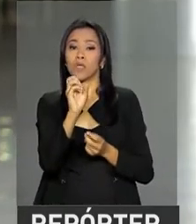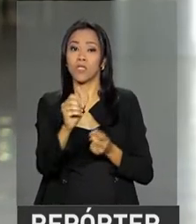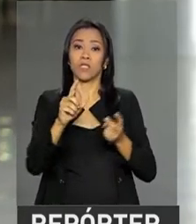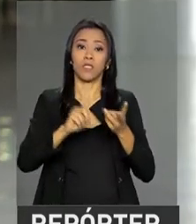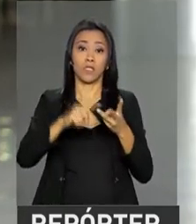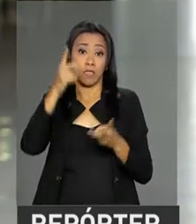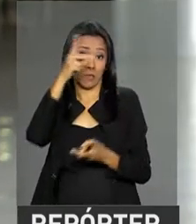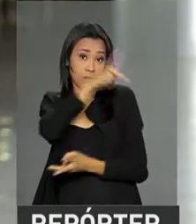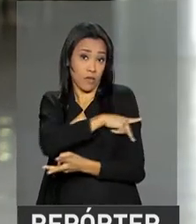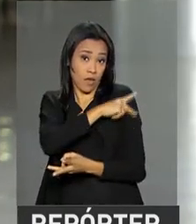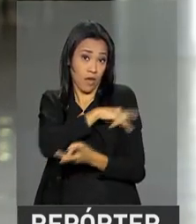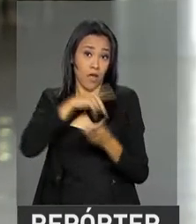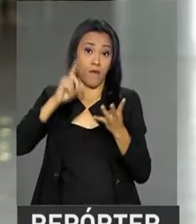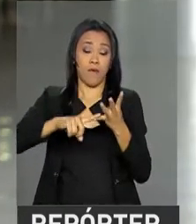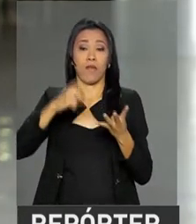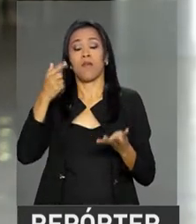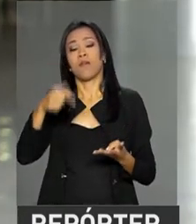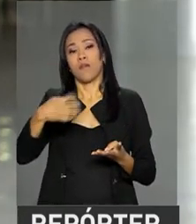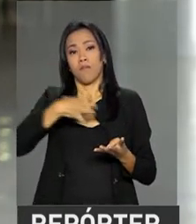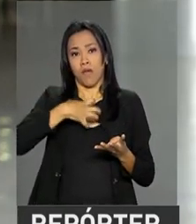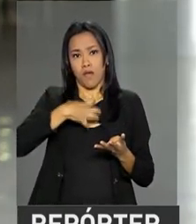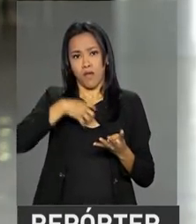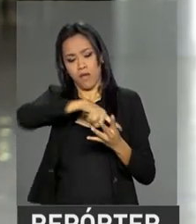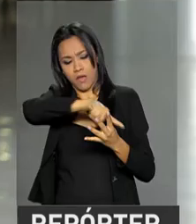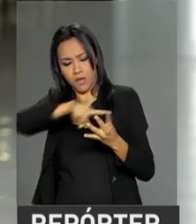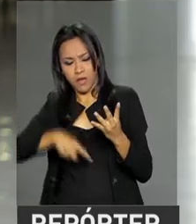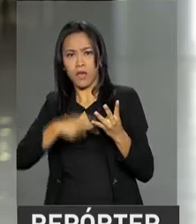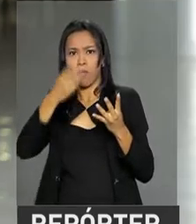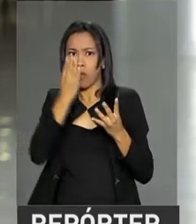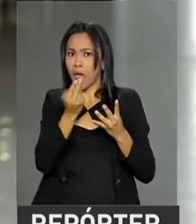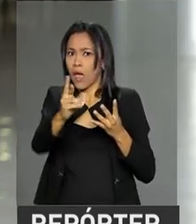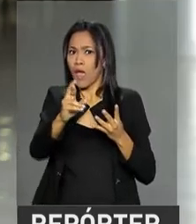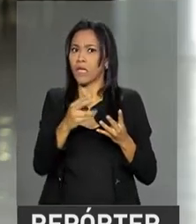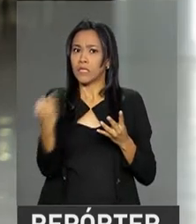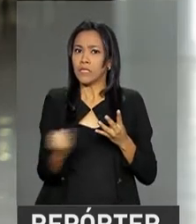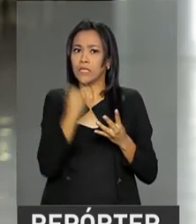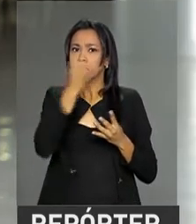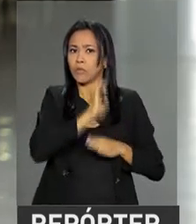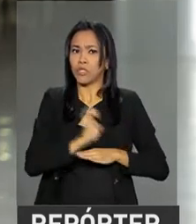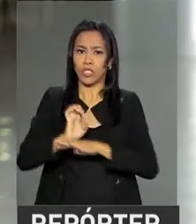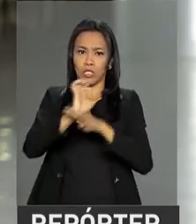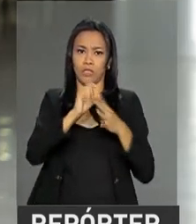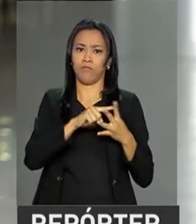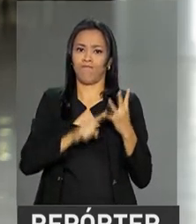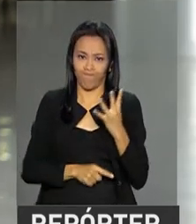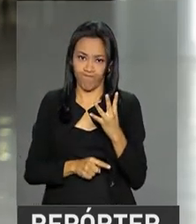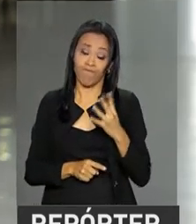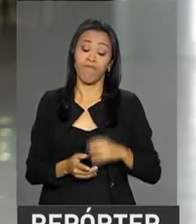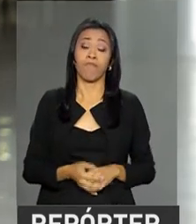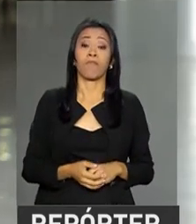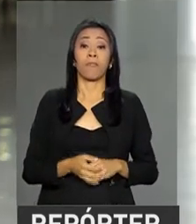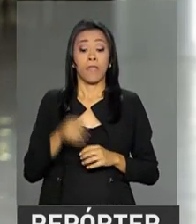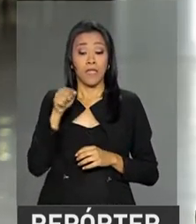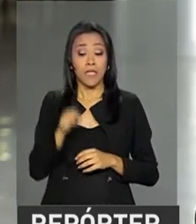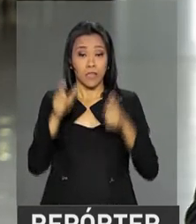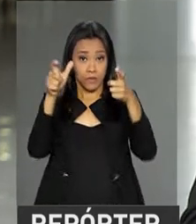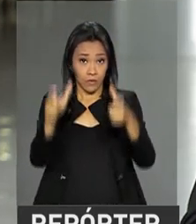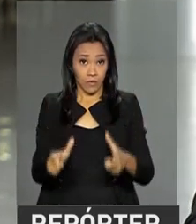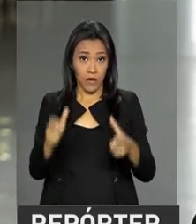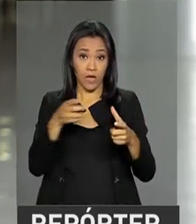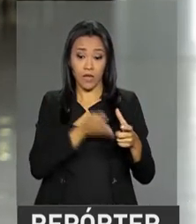que tem aumentado a produção agrícola lá nessa região hoje a travessia lá nessa região